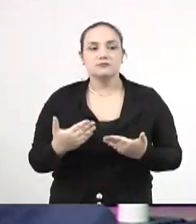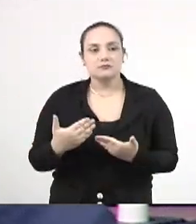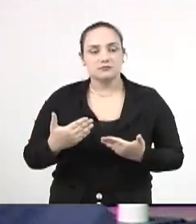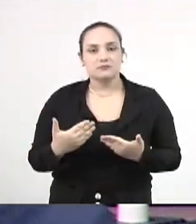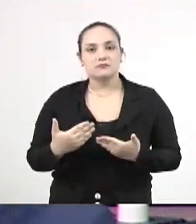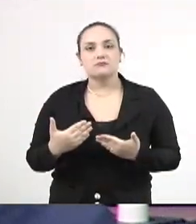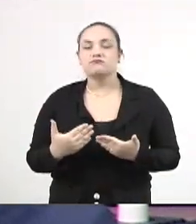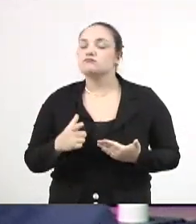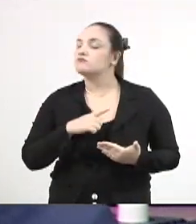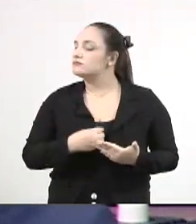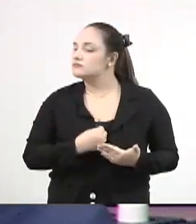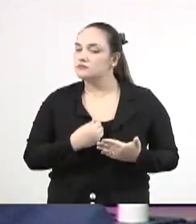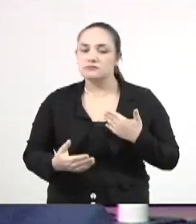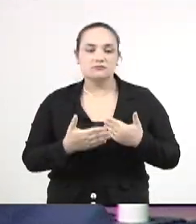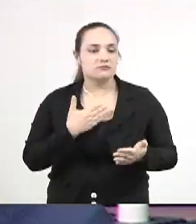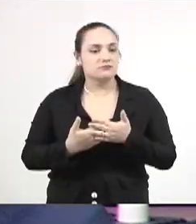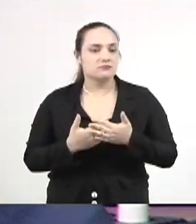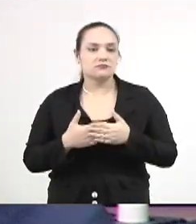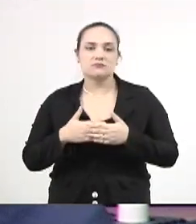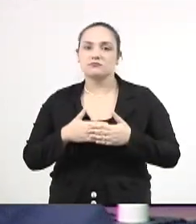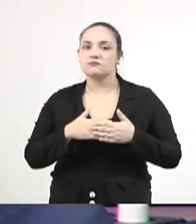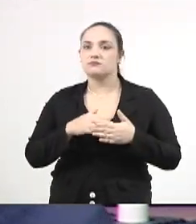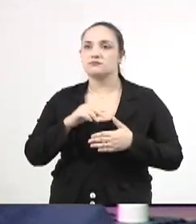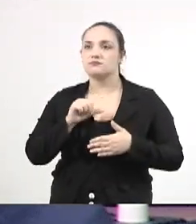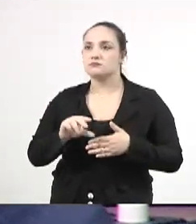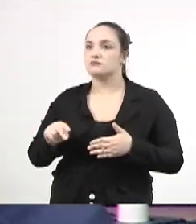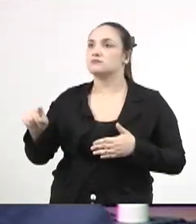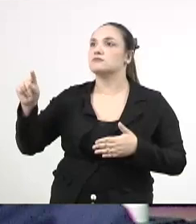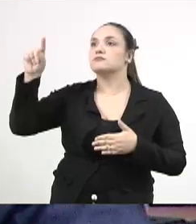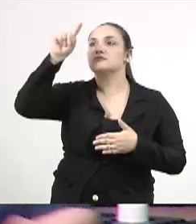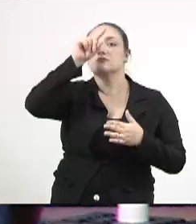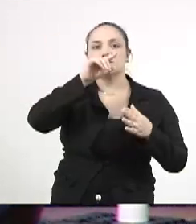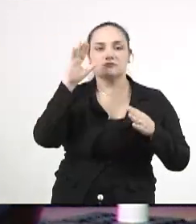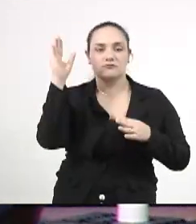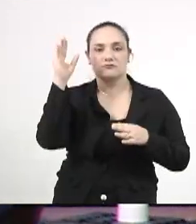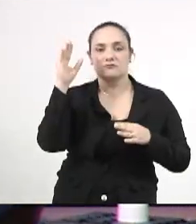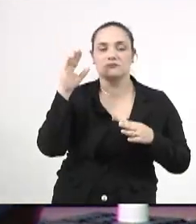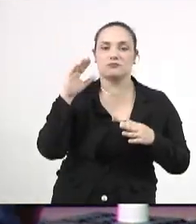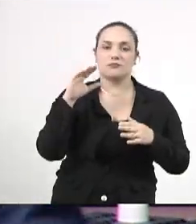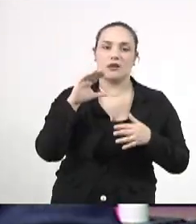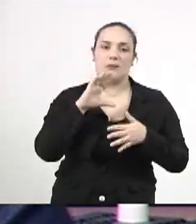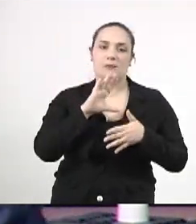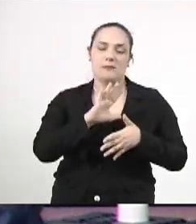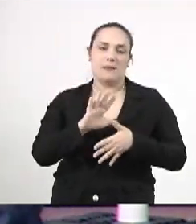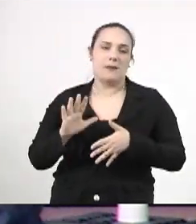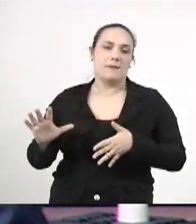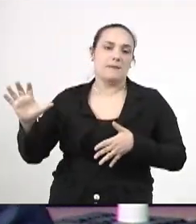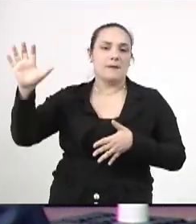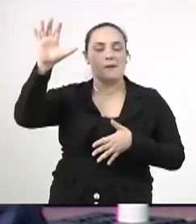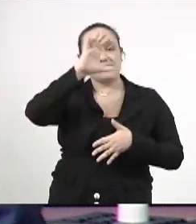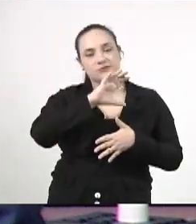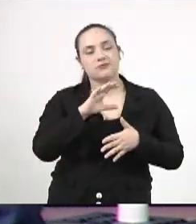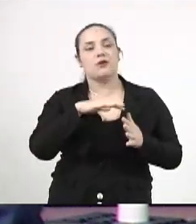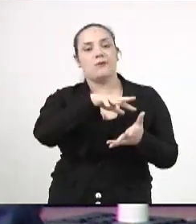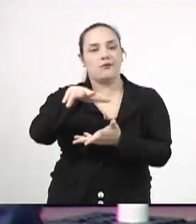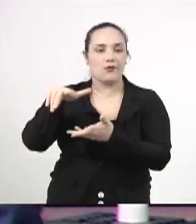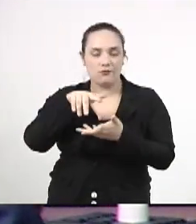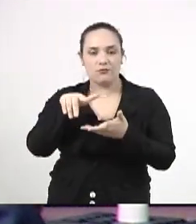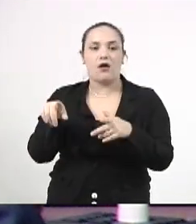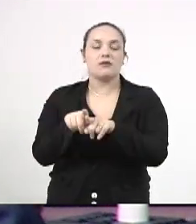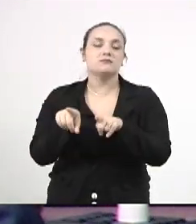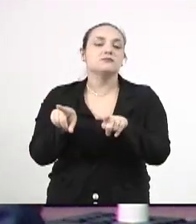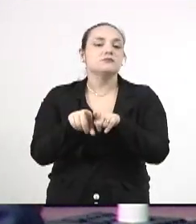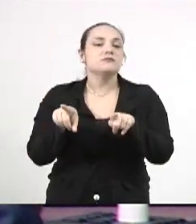os continentes e em mais de 55 países, sendo apontada pela ONU como a